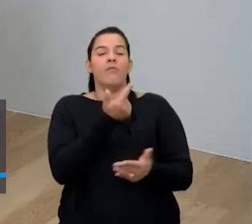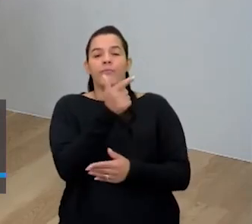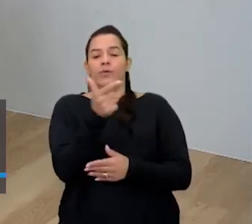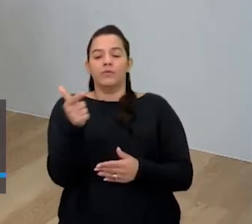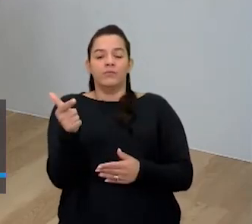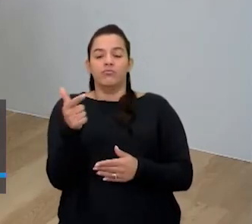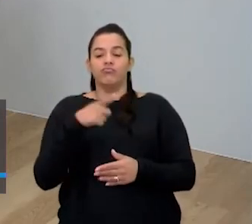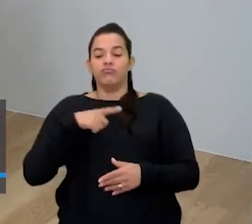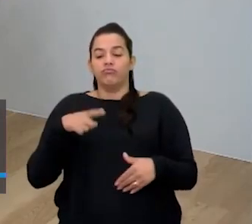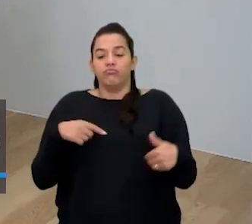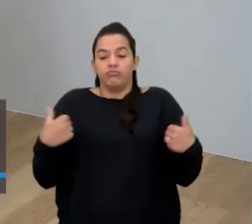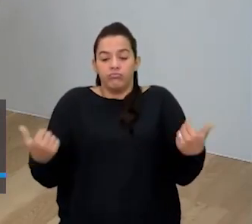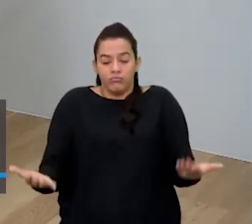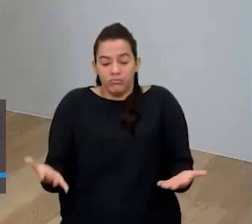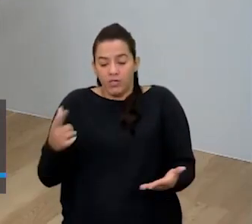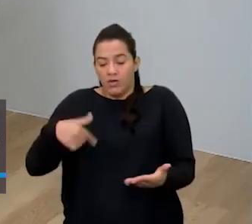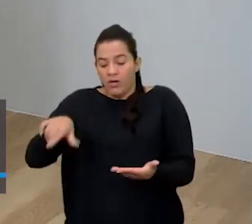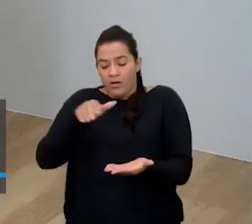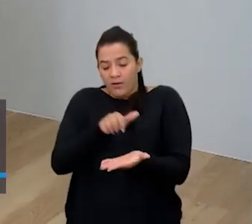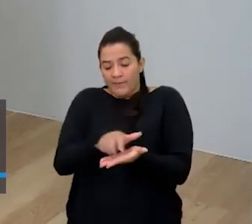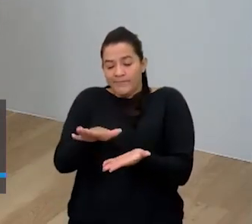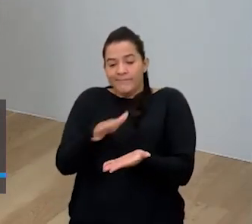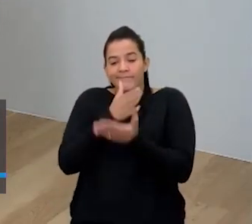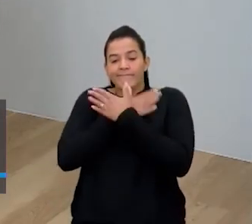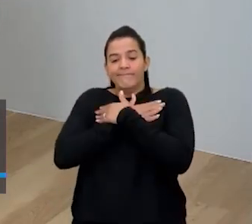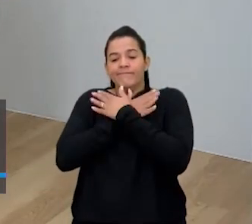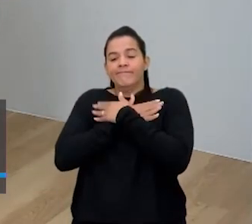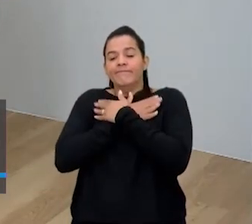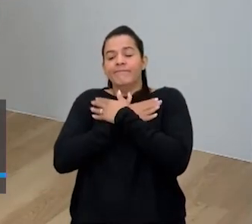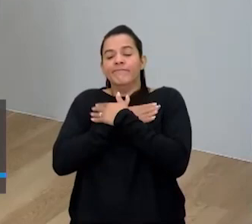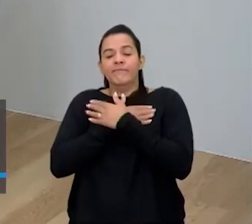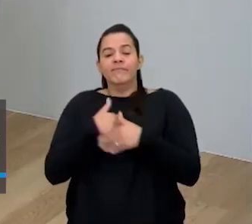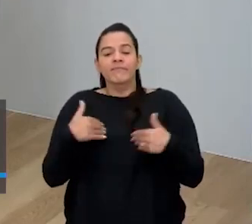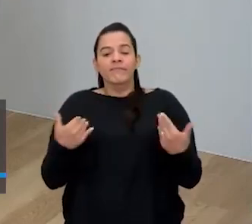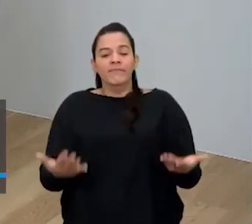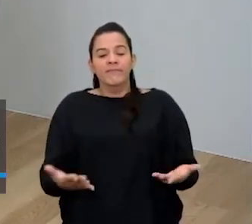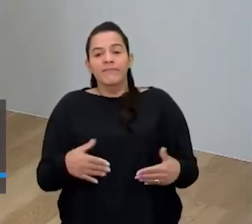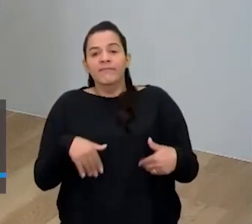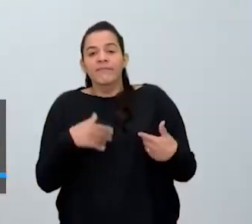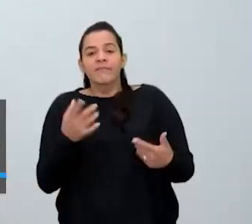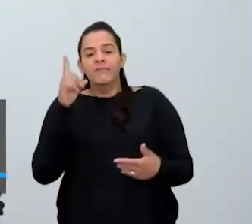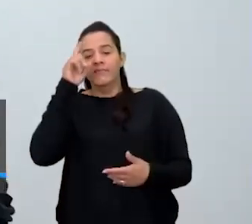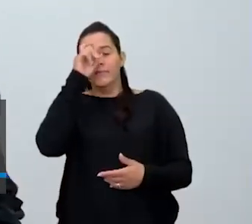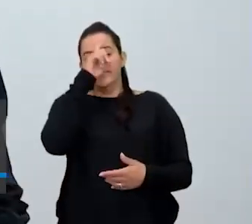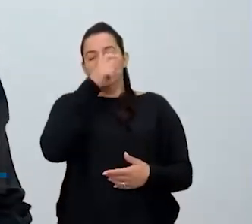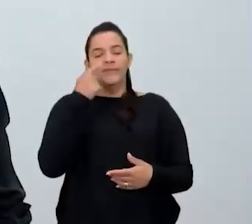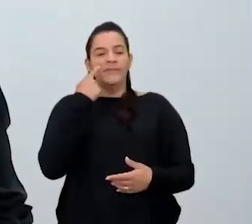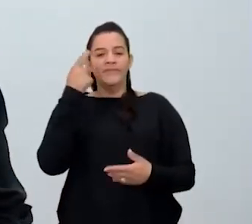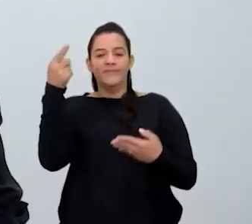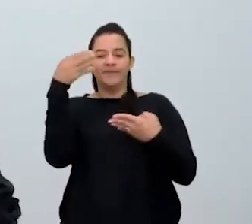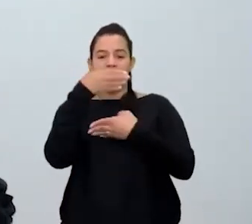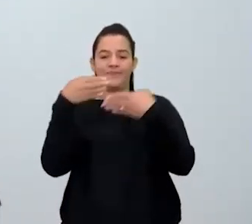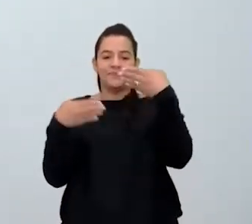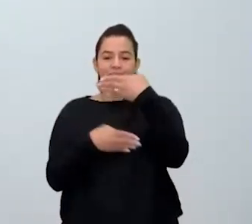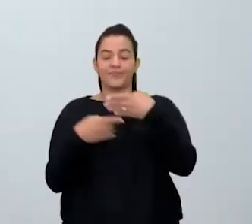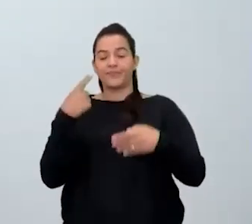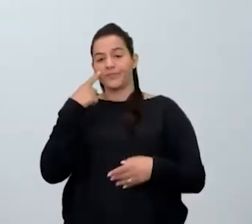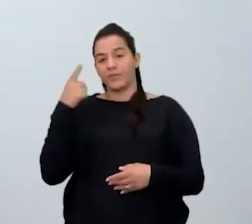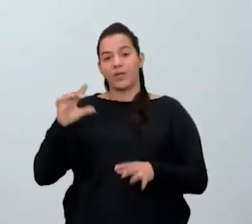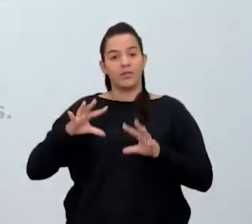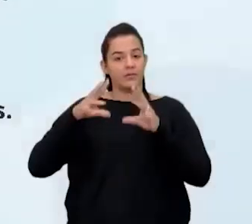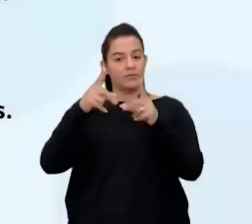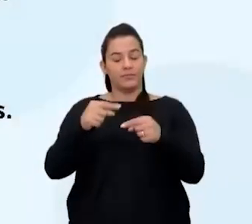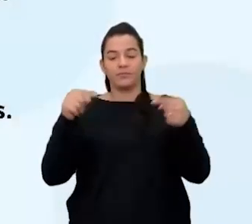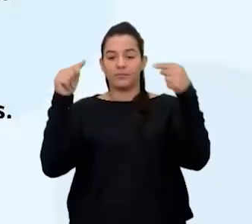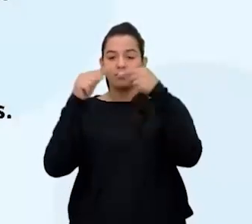questões relacionadas a desemprego e pobreza. Portanto, bora lá, coloca no LED, vamos olhar como tem tudo a ver